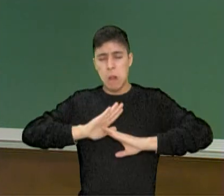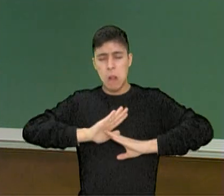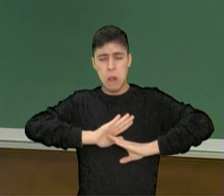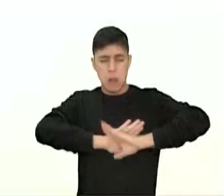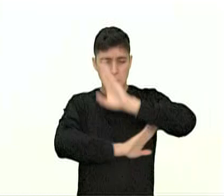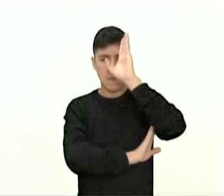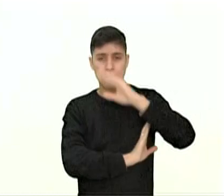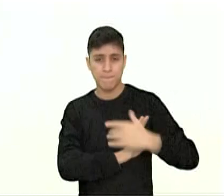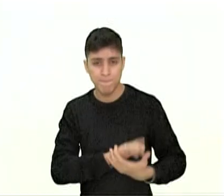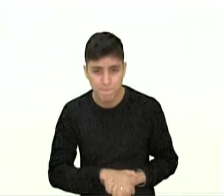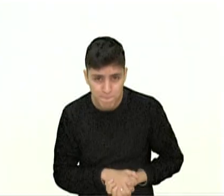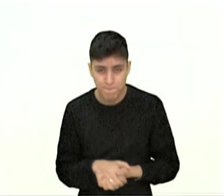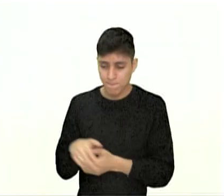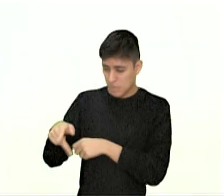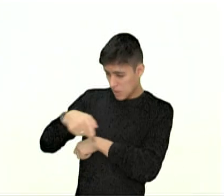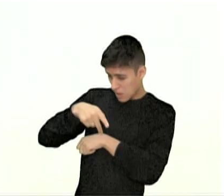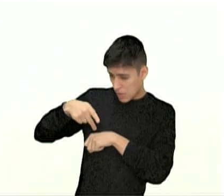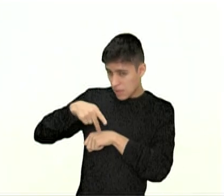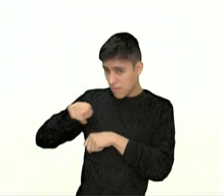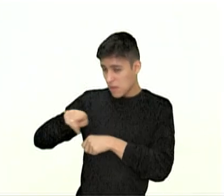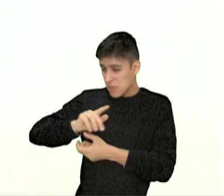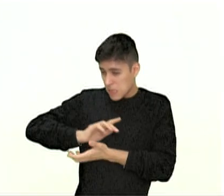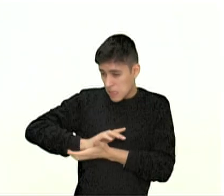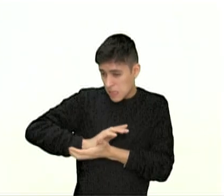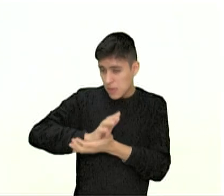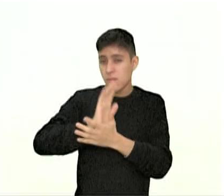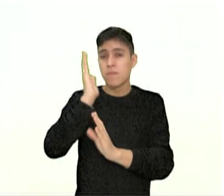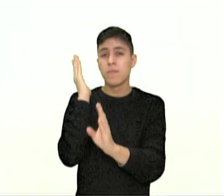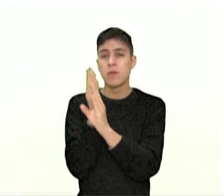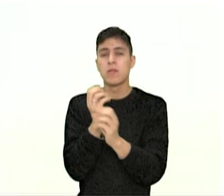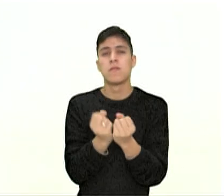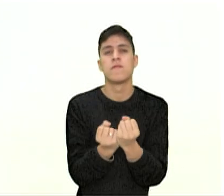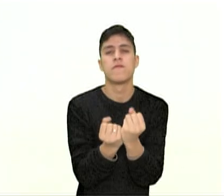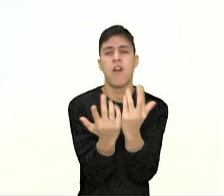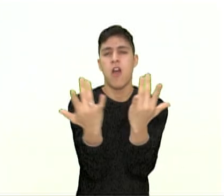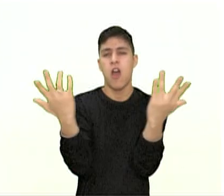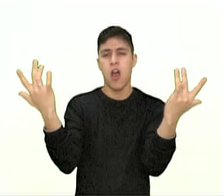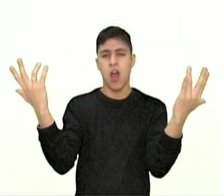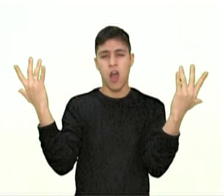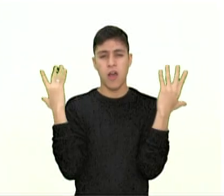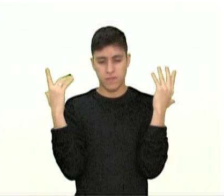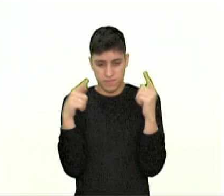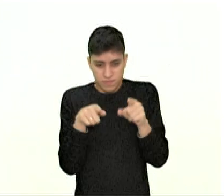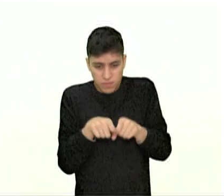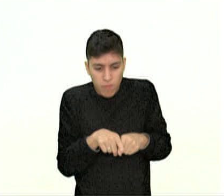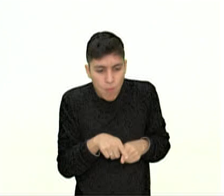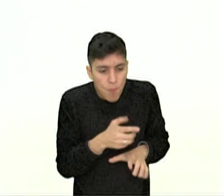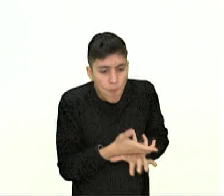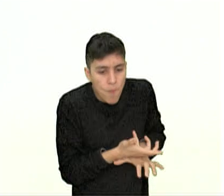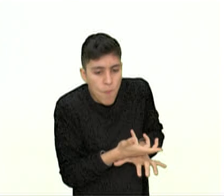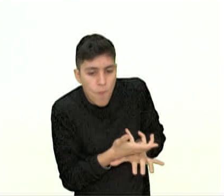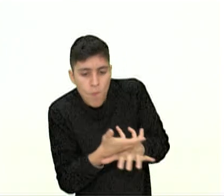recordes. O país foi devastado por incêndios florestais e também pela seca.